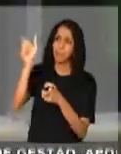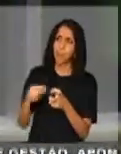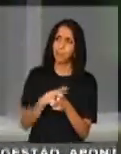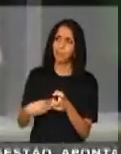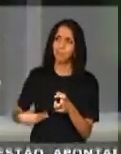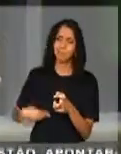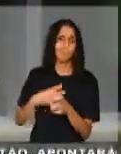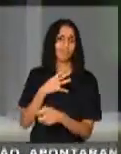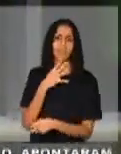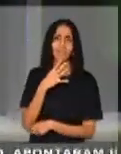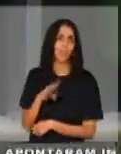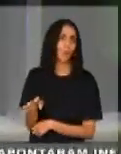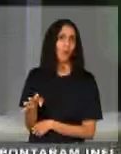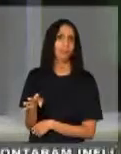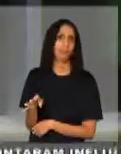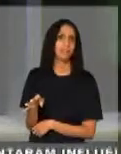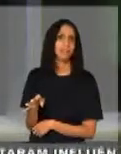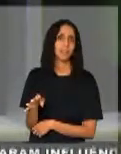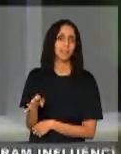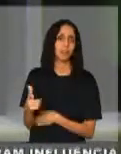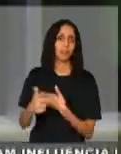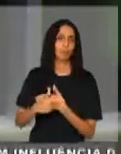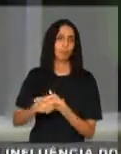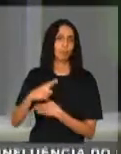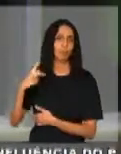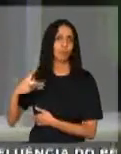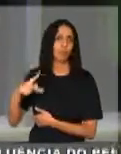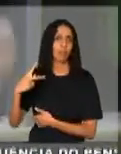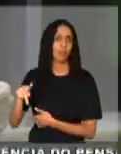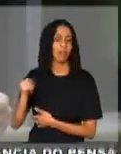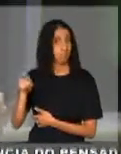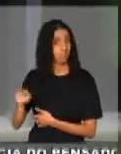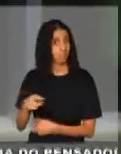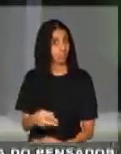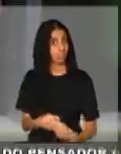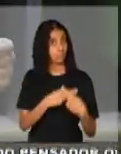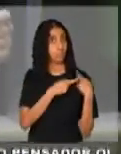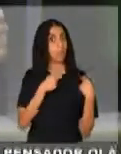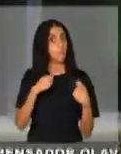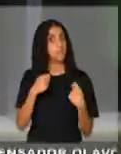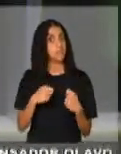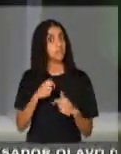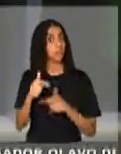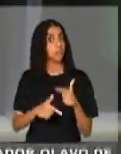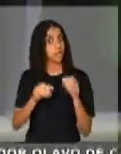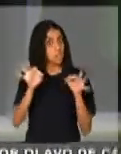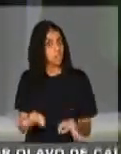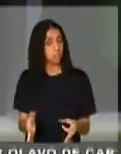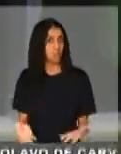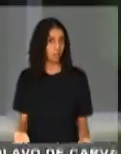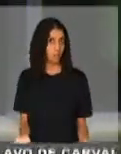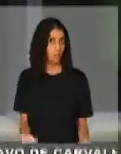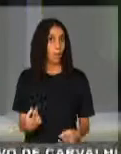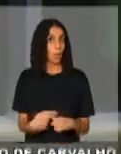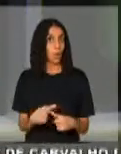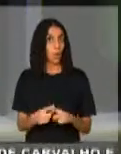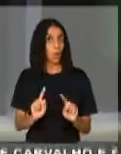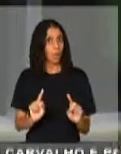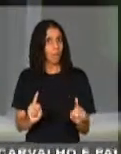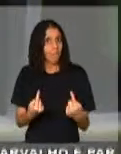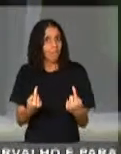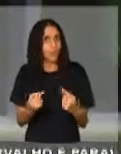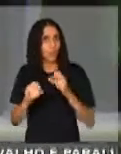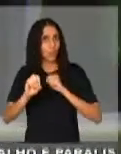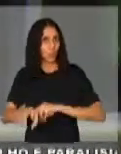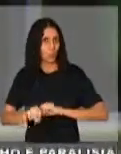não conhece o serviço que ele está obrigado a cuidar e cuidar bem, porque é o maior desafio que nós temos em nosso país,